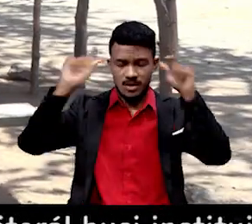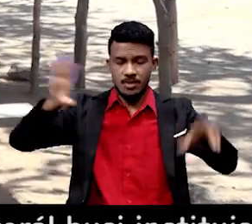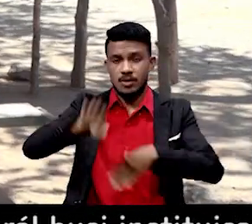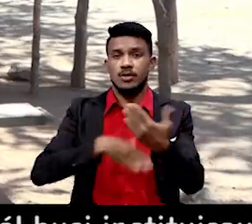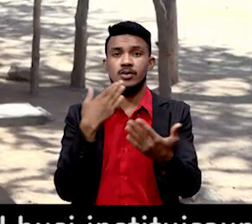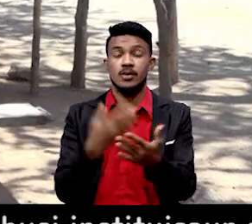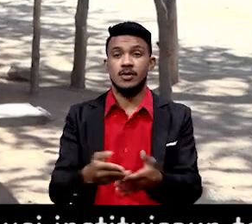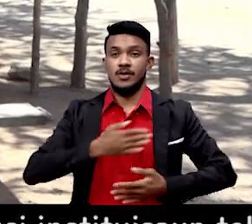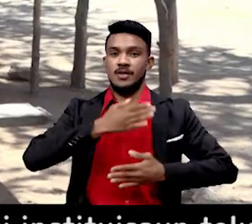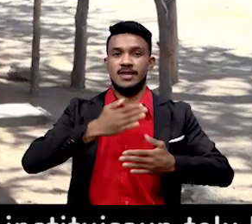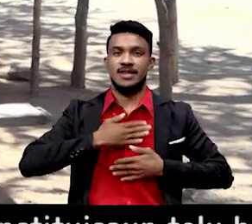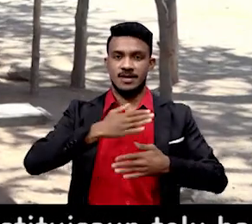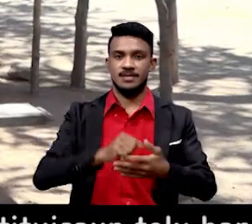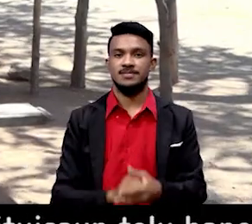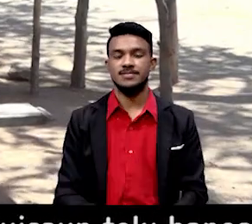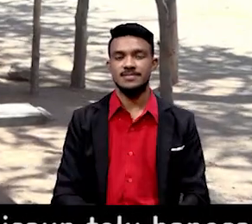contente.